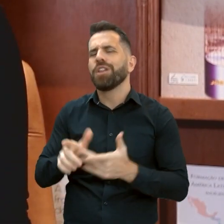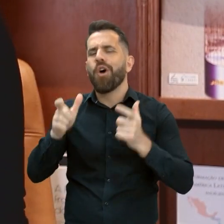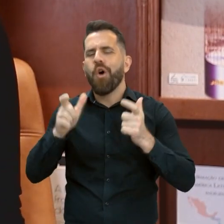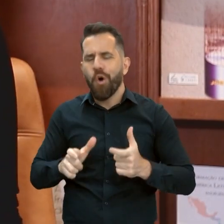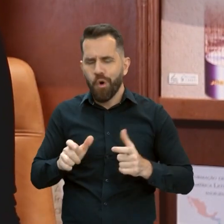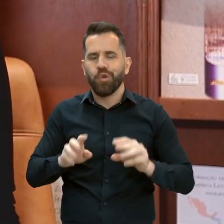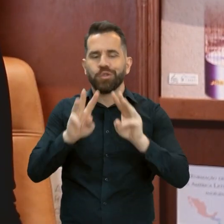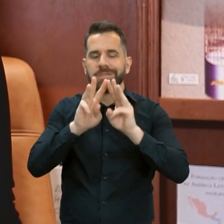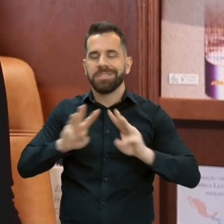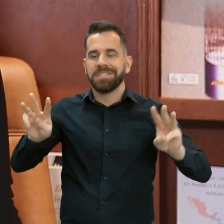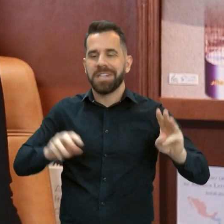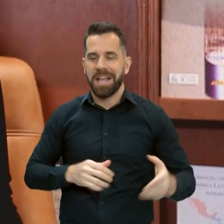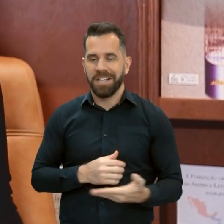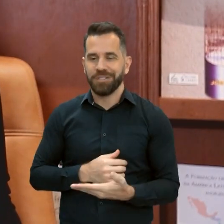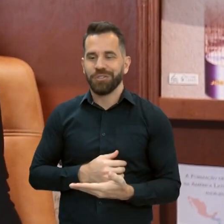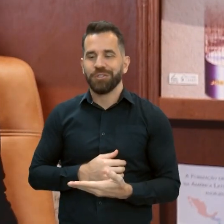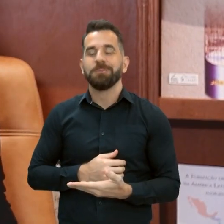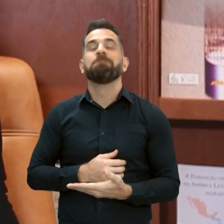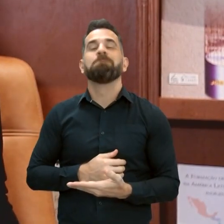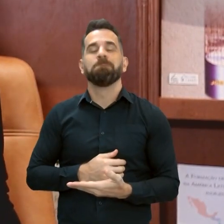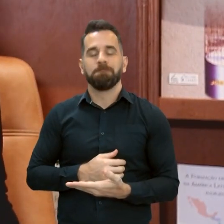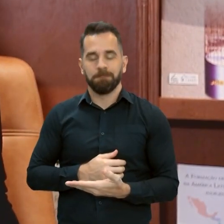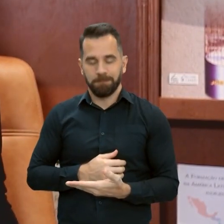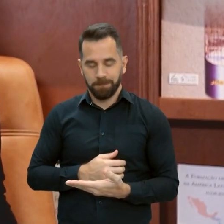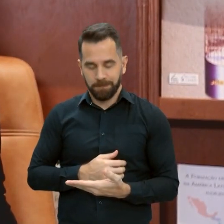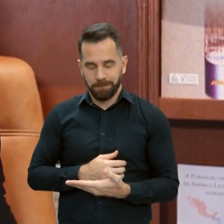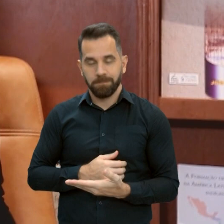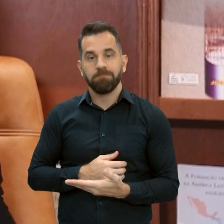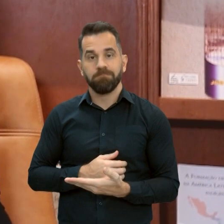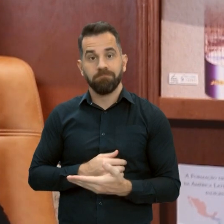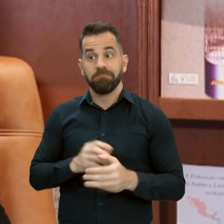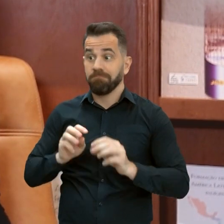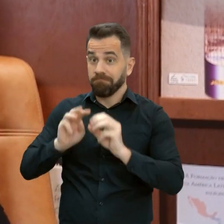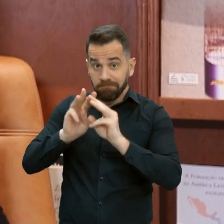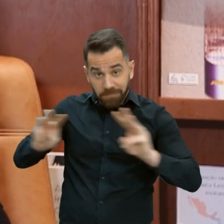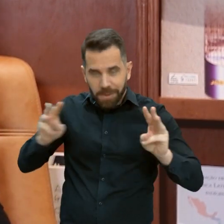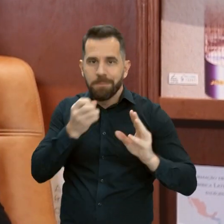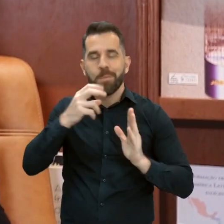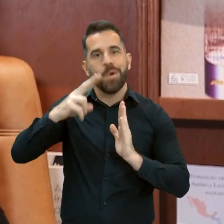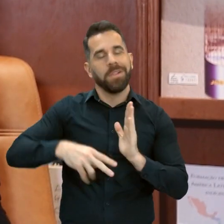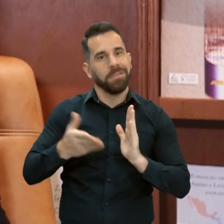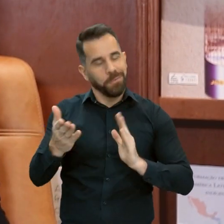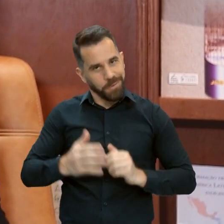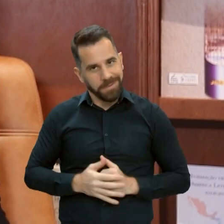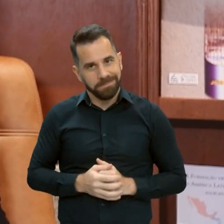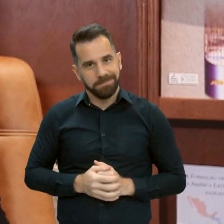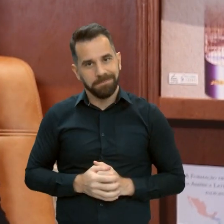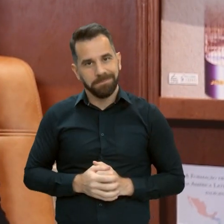site editora.ufg.br. Acesse e boa leitura!